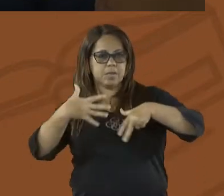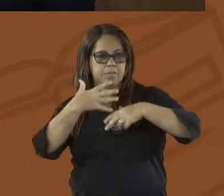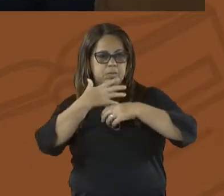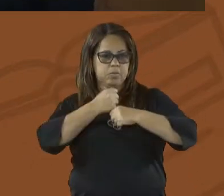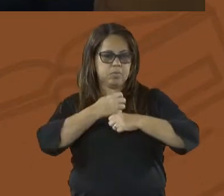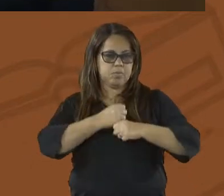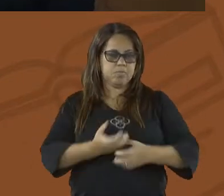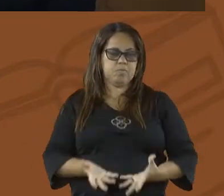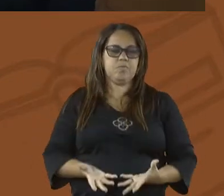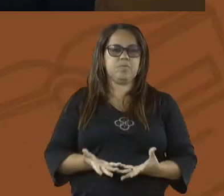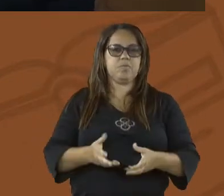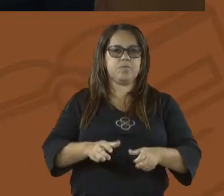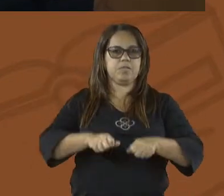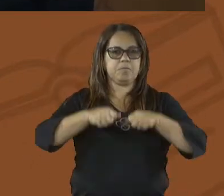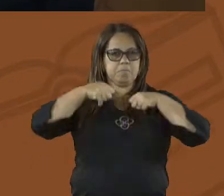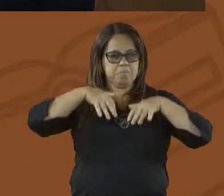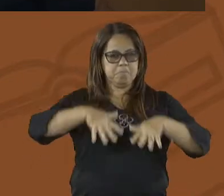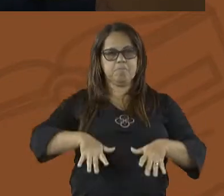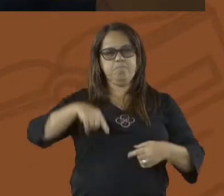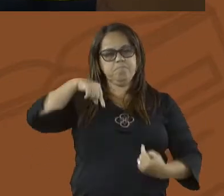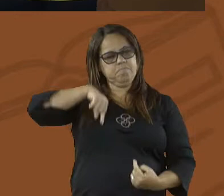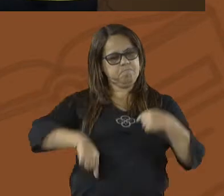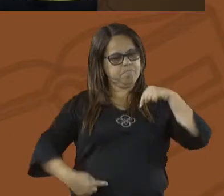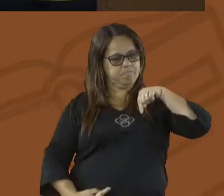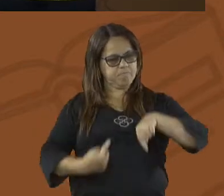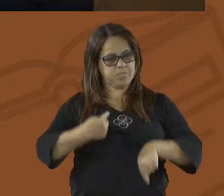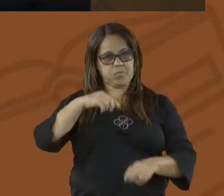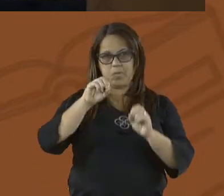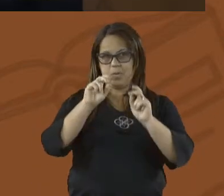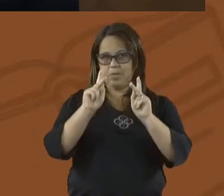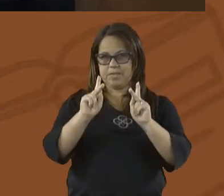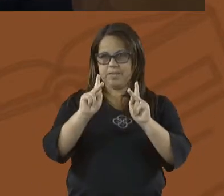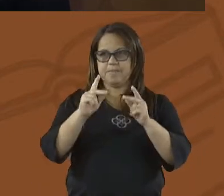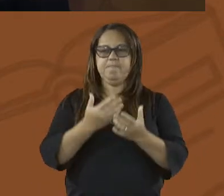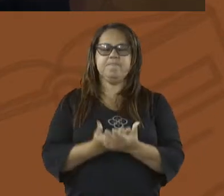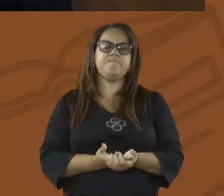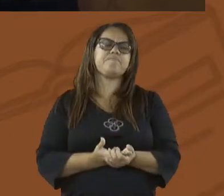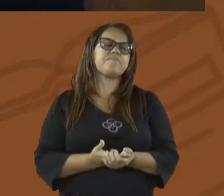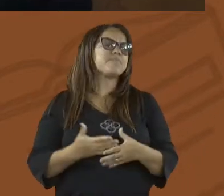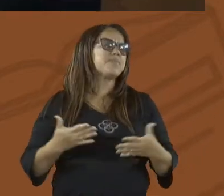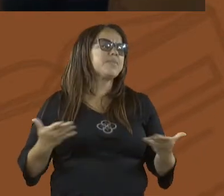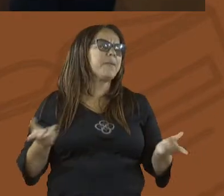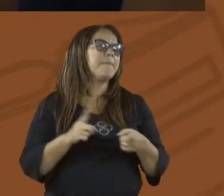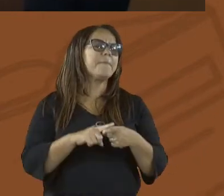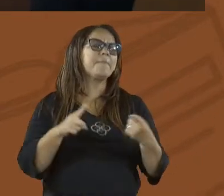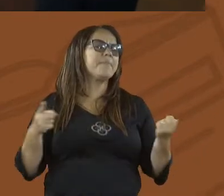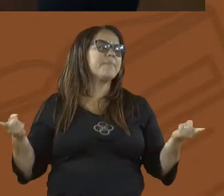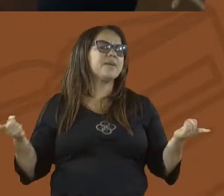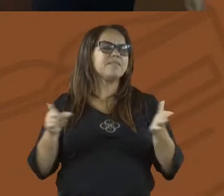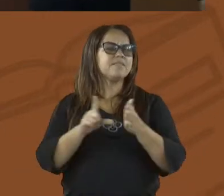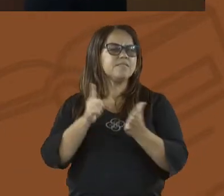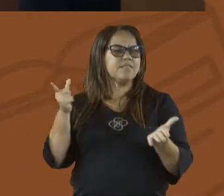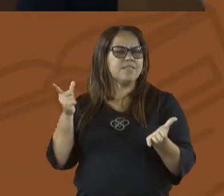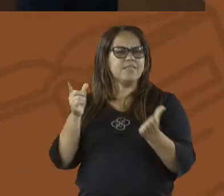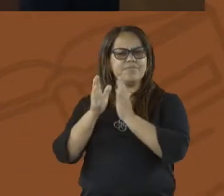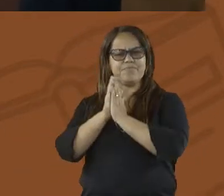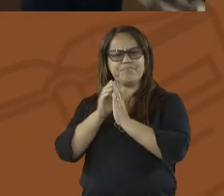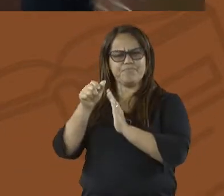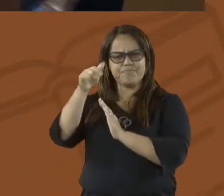sistema circulatório, respiratório e digestivo. Mas antes,